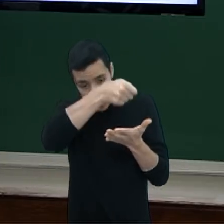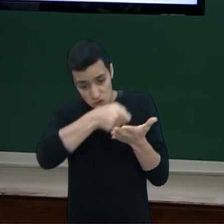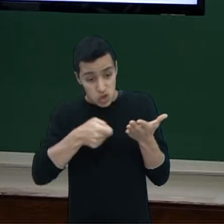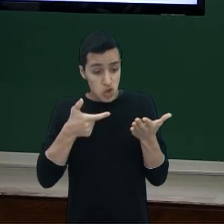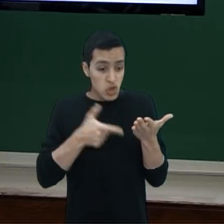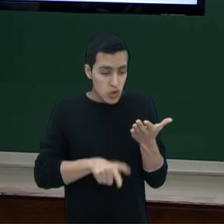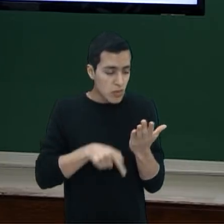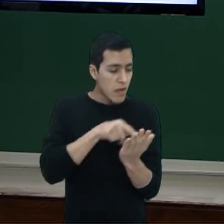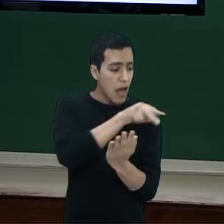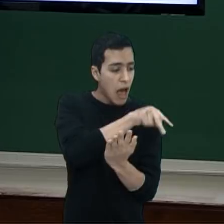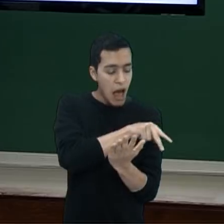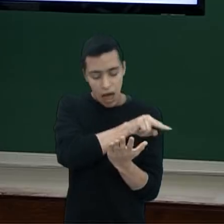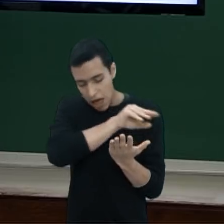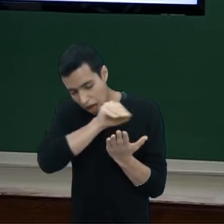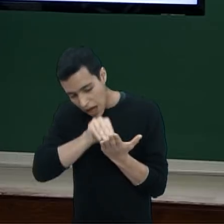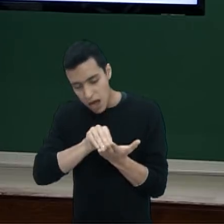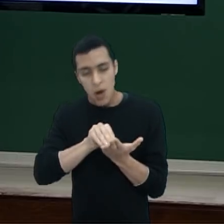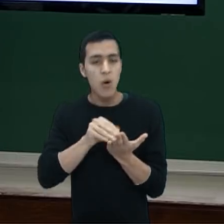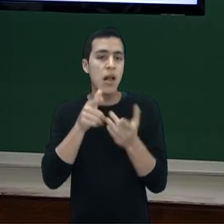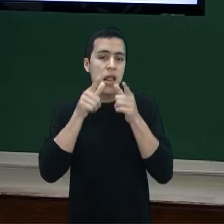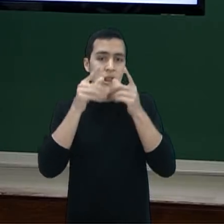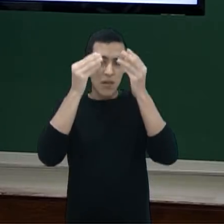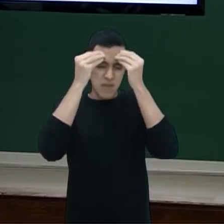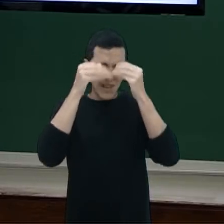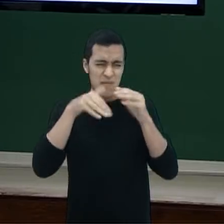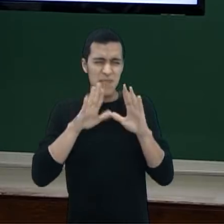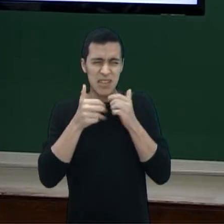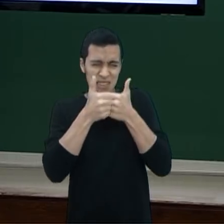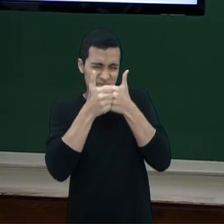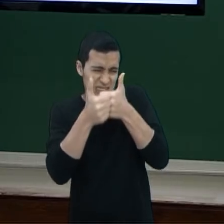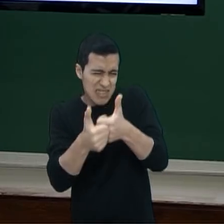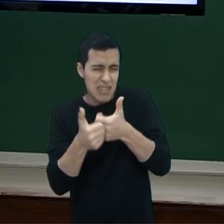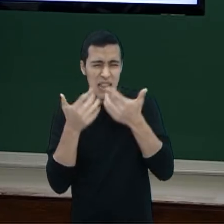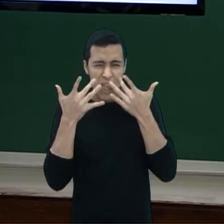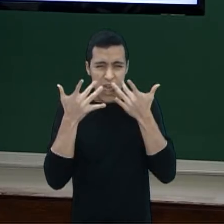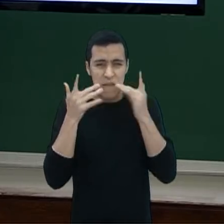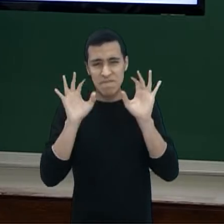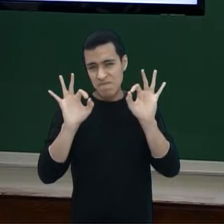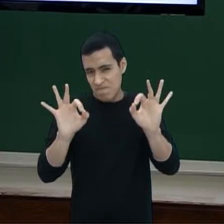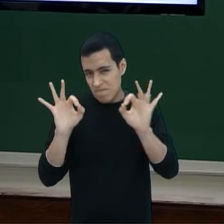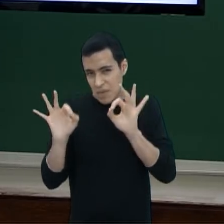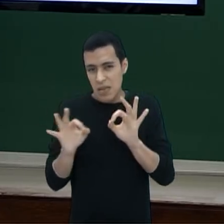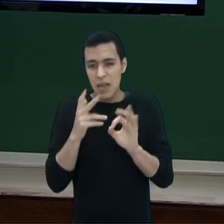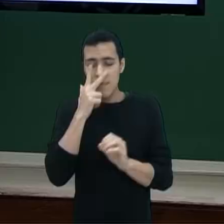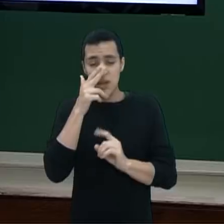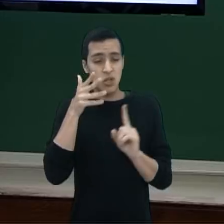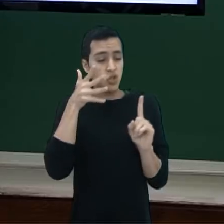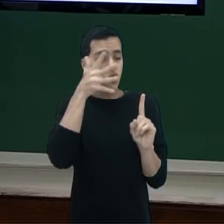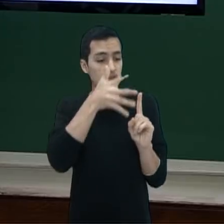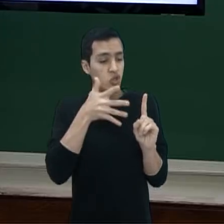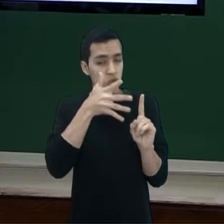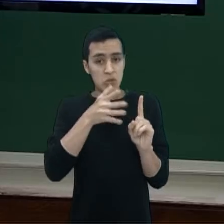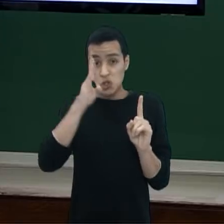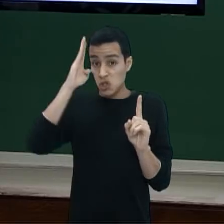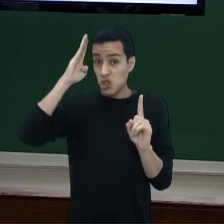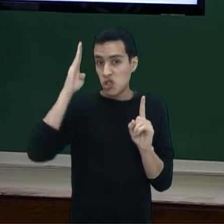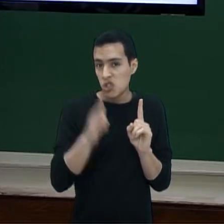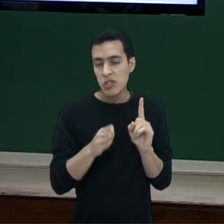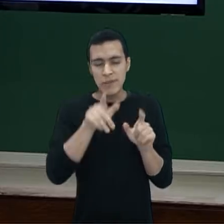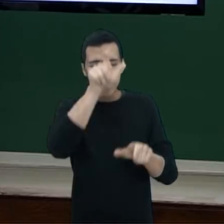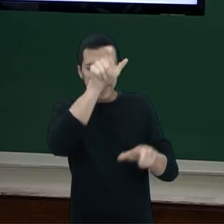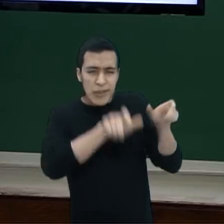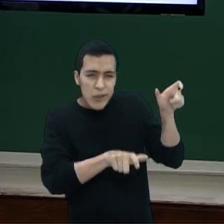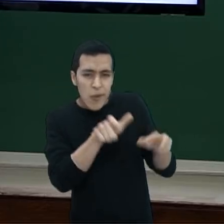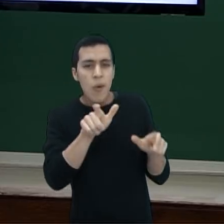reescrita de um texto narrativo para a linguagem dramática, que é quando a gente tem que fazer a transcrição direta da fala dos personagens, das pessoas,